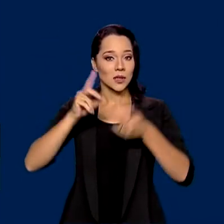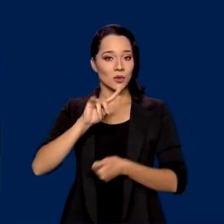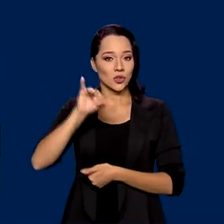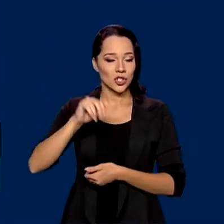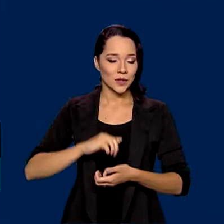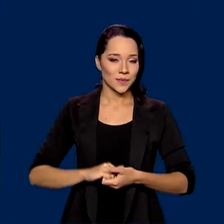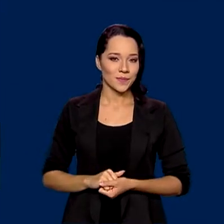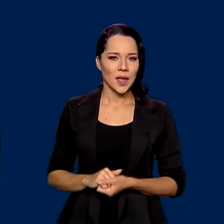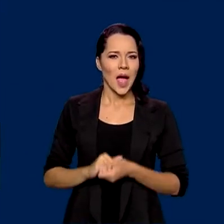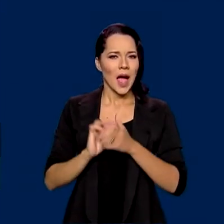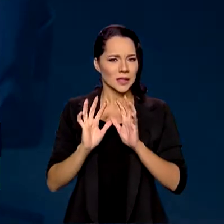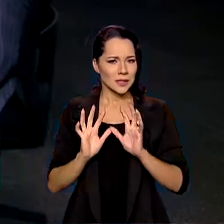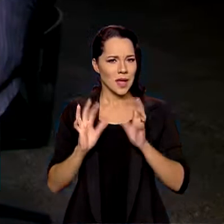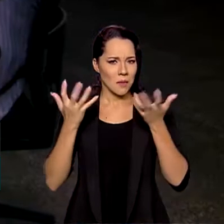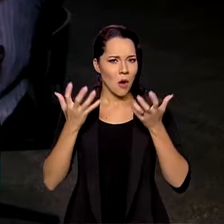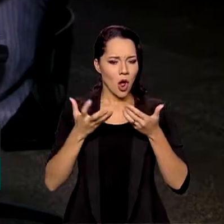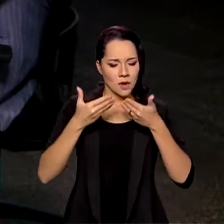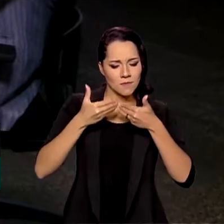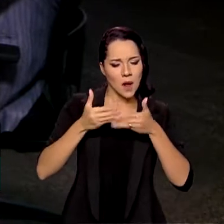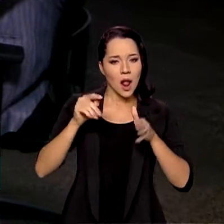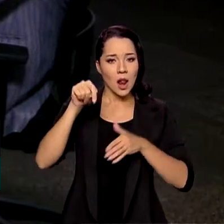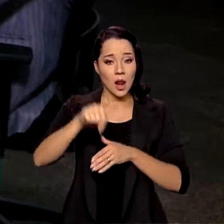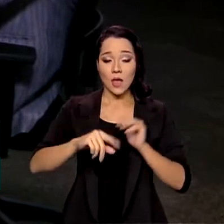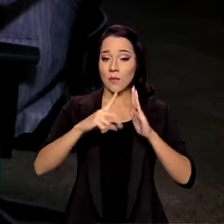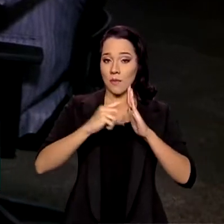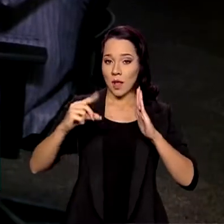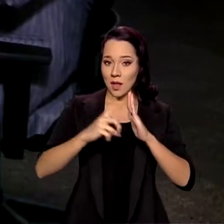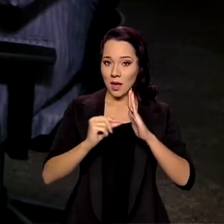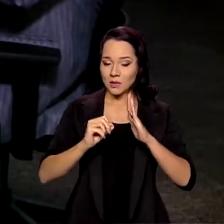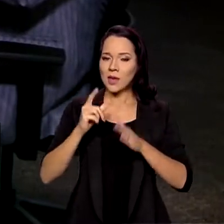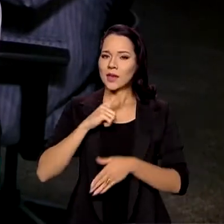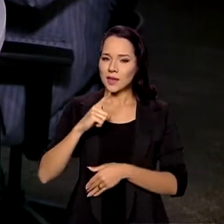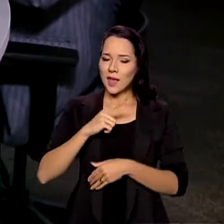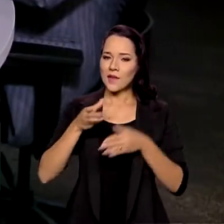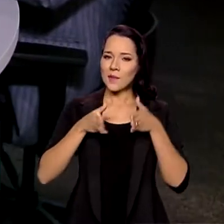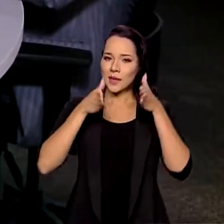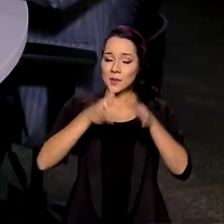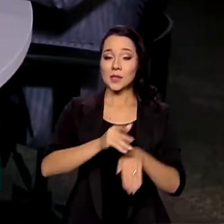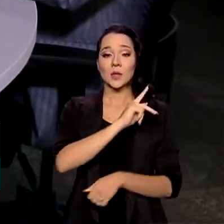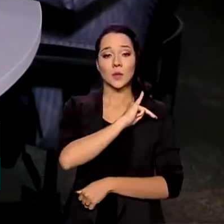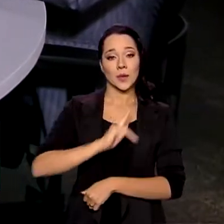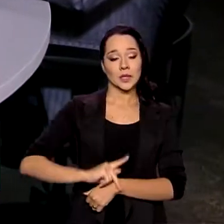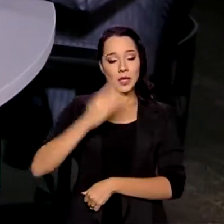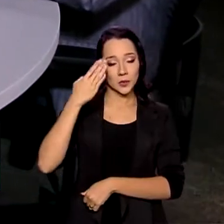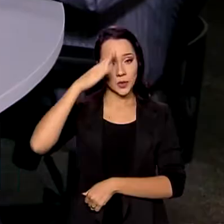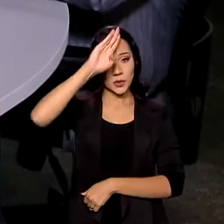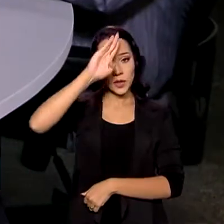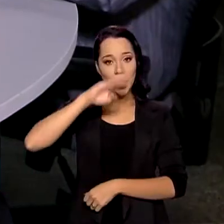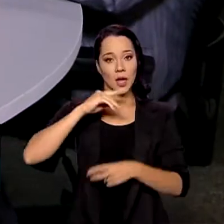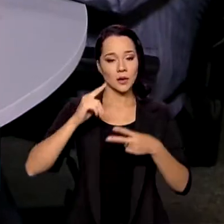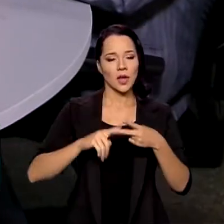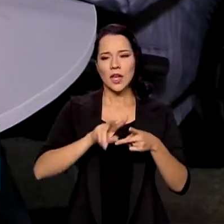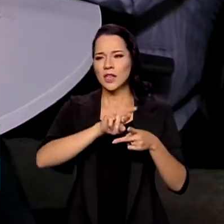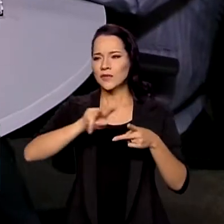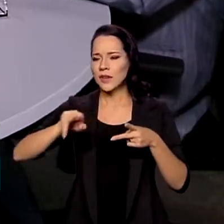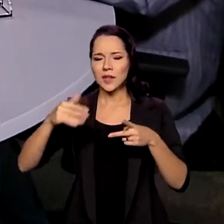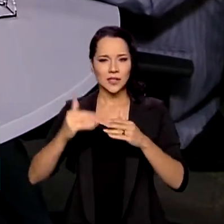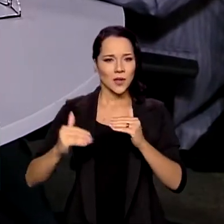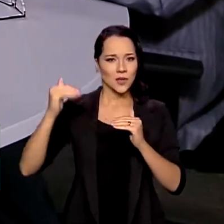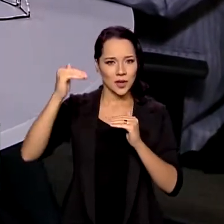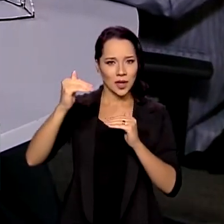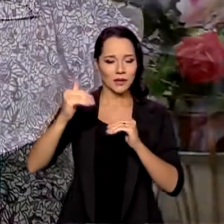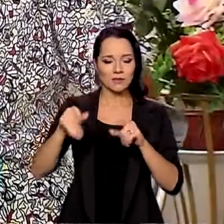data. A cerimônia, realizada no Palácio do Planalto, que contou com a presença do presidente Jair Bolsonaro e várias